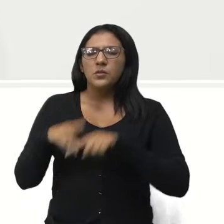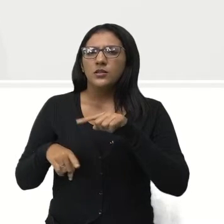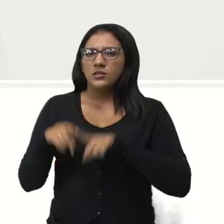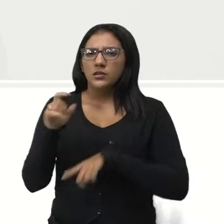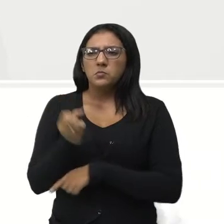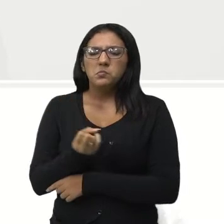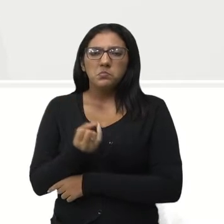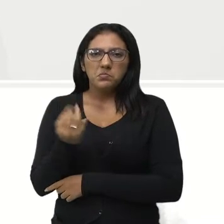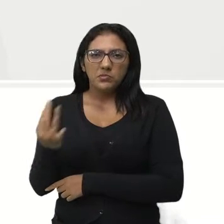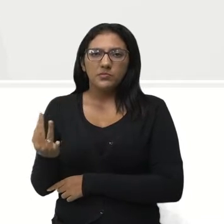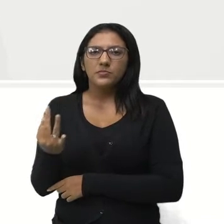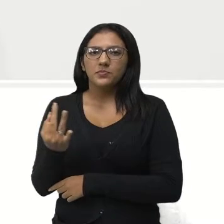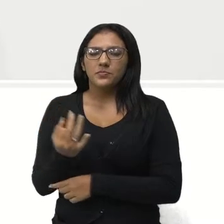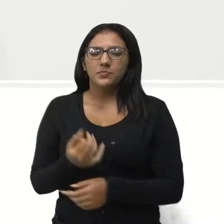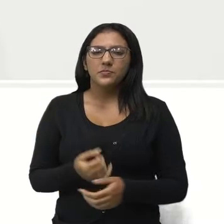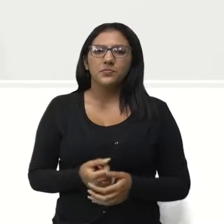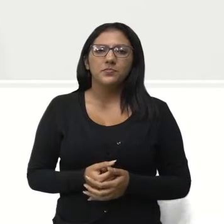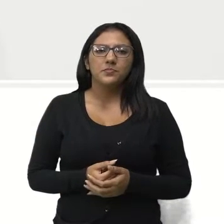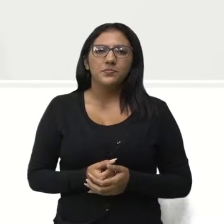4.920 peças.